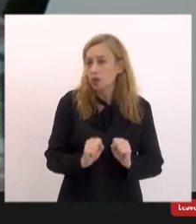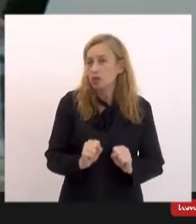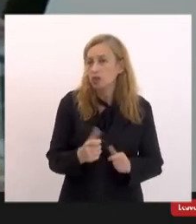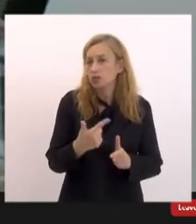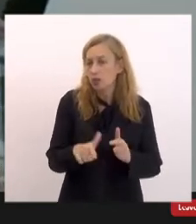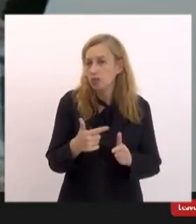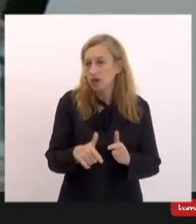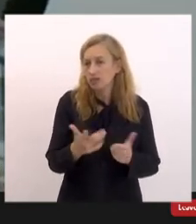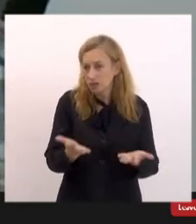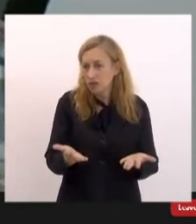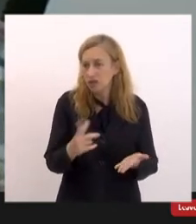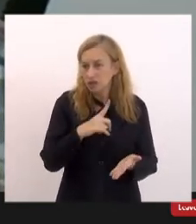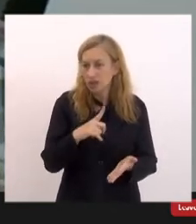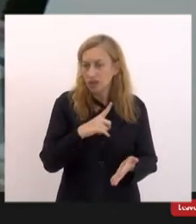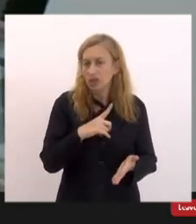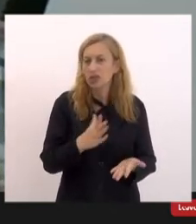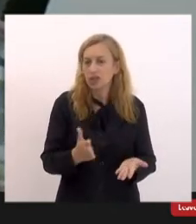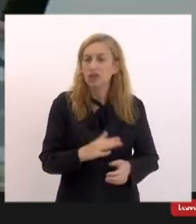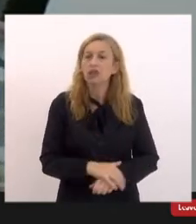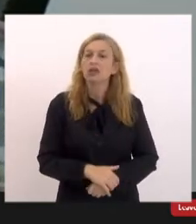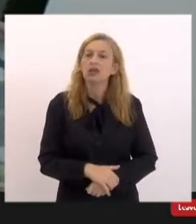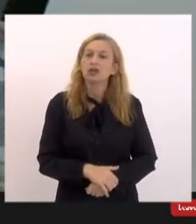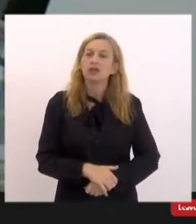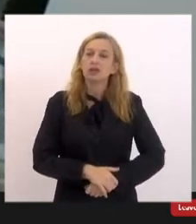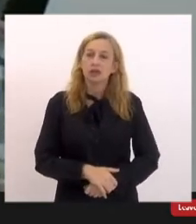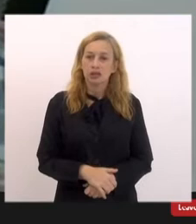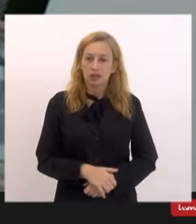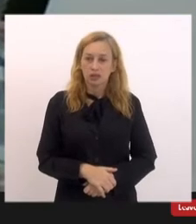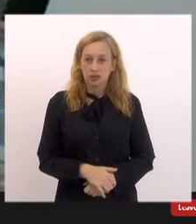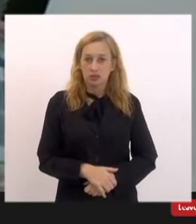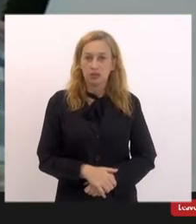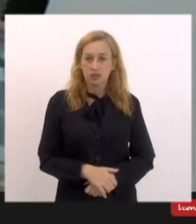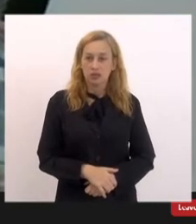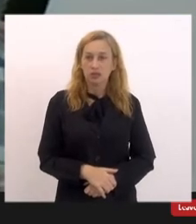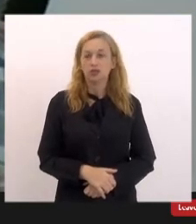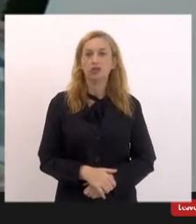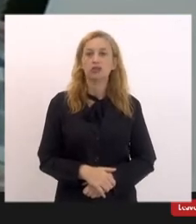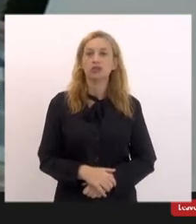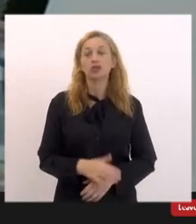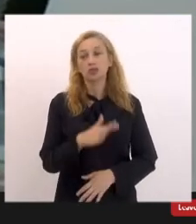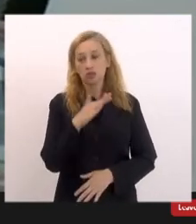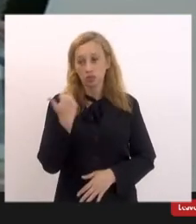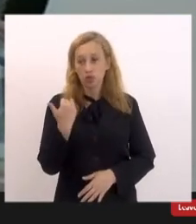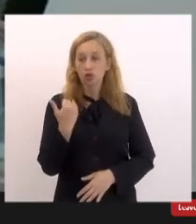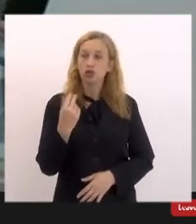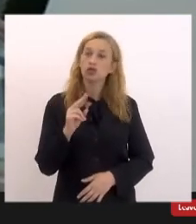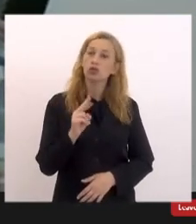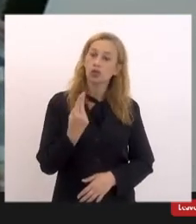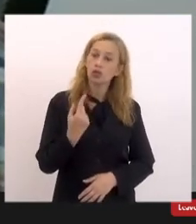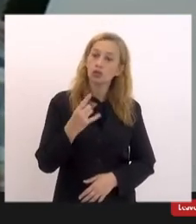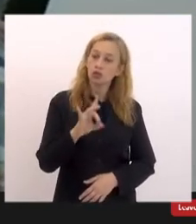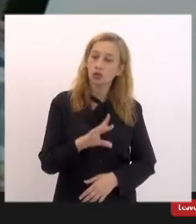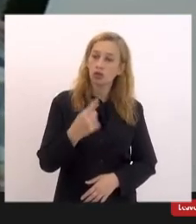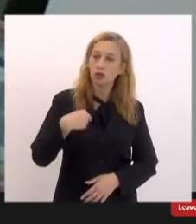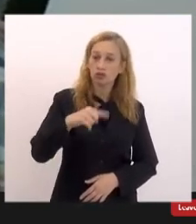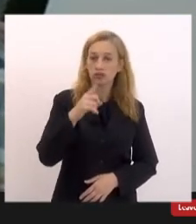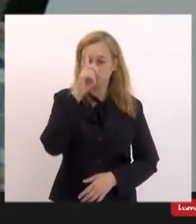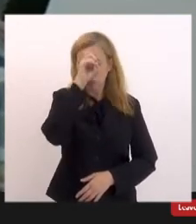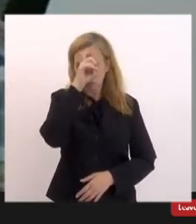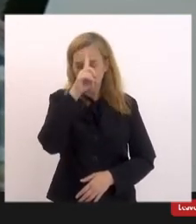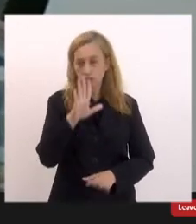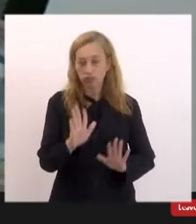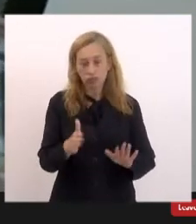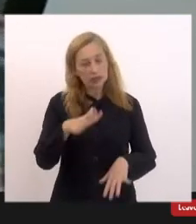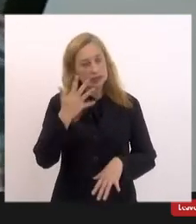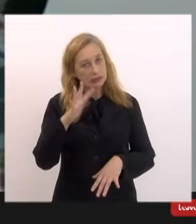alguma modificação no padrão epidemiológico para casos e internações e mortes, né? Esse seria mais